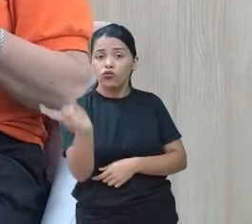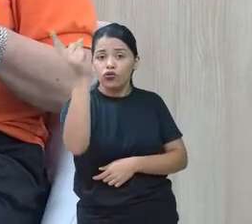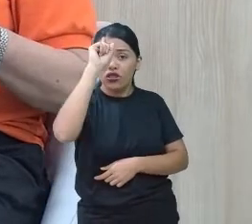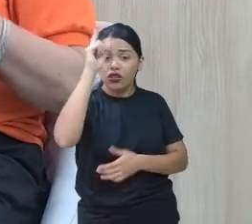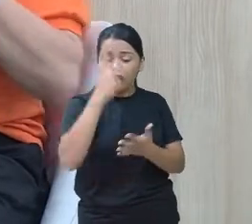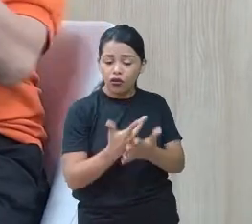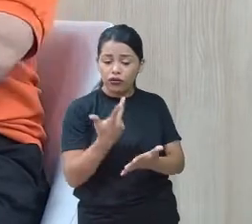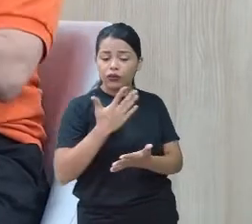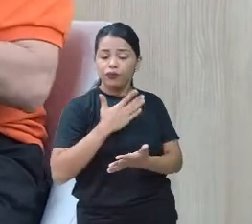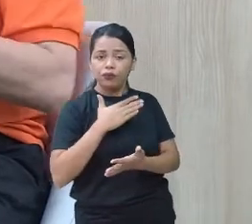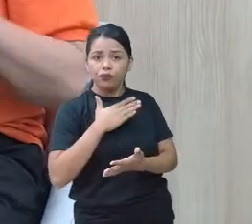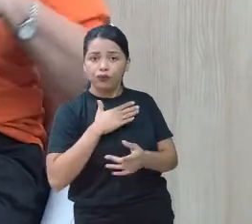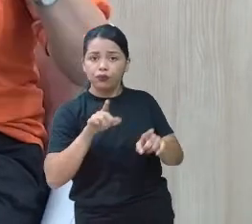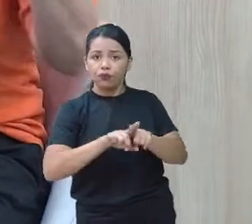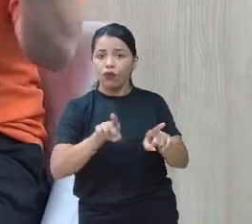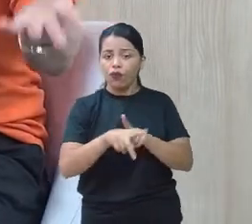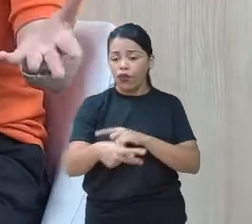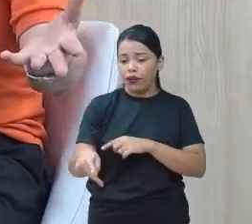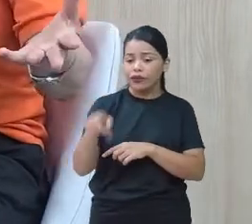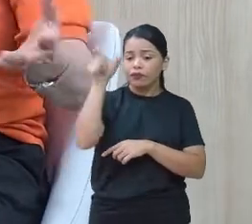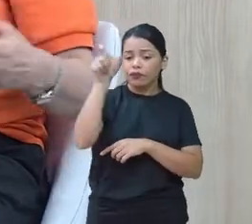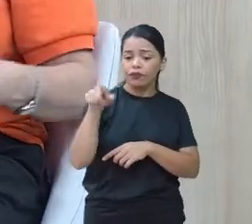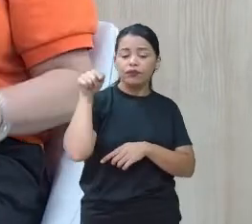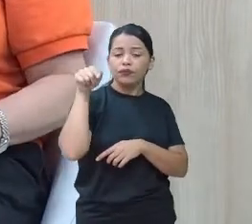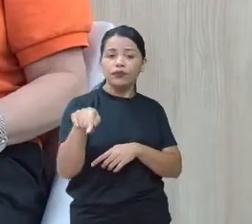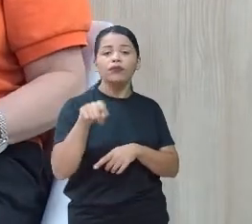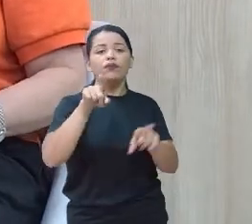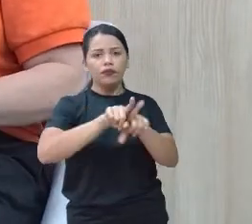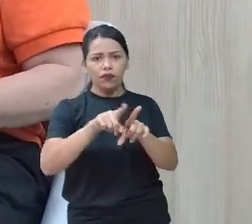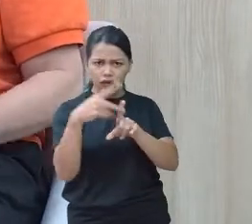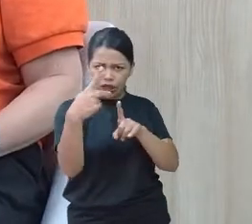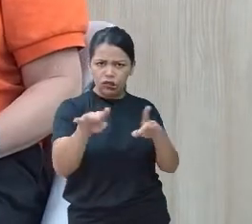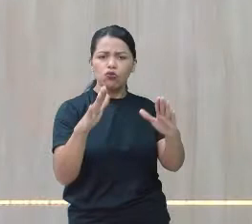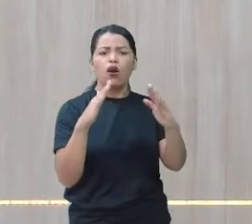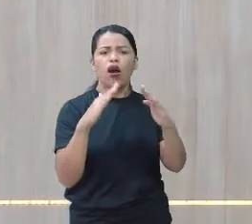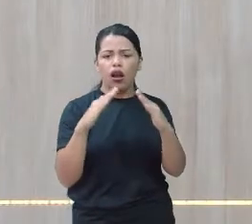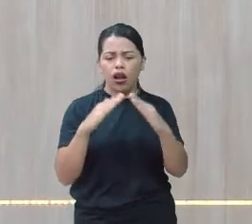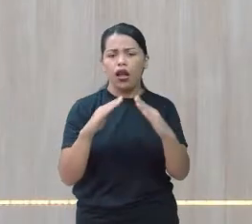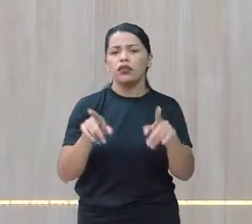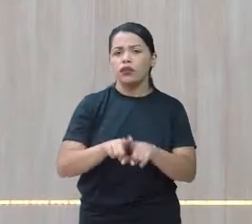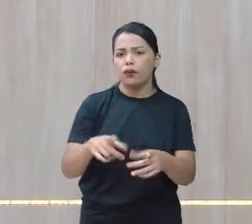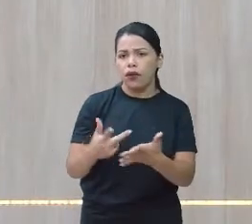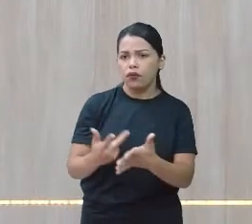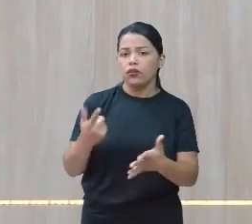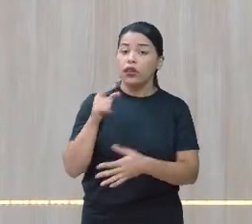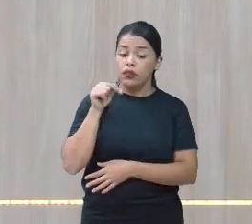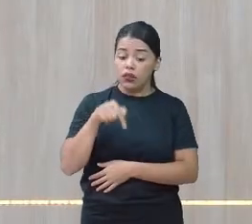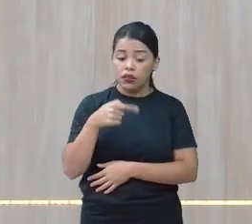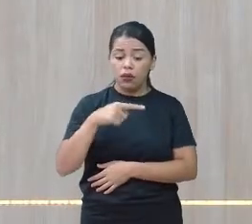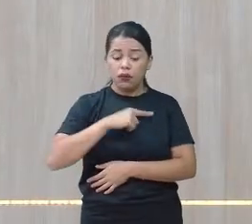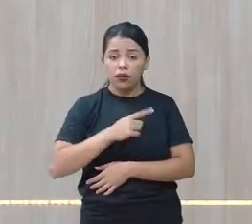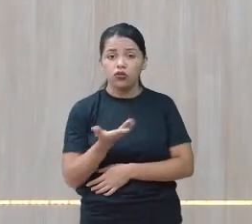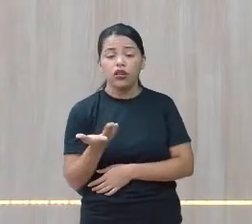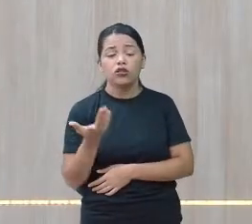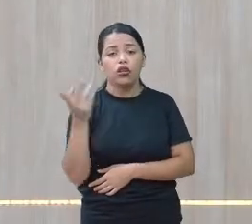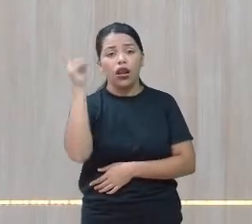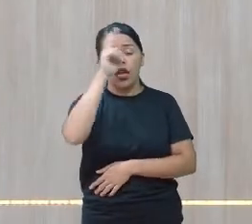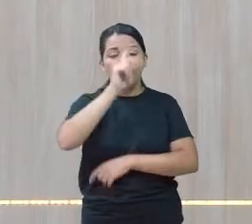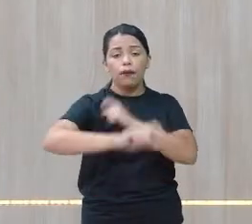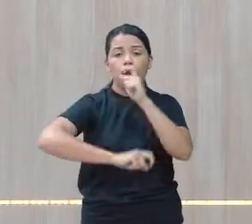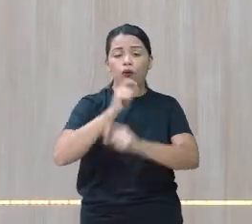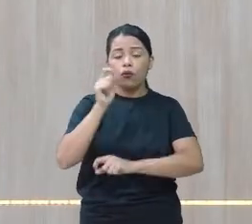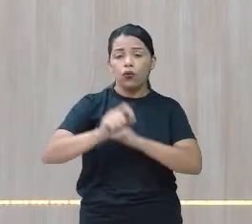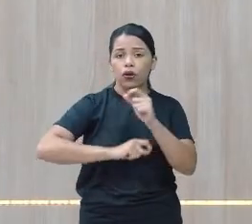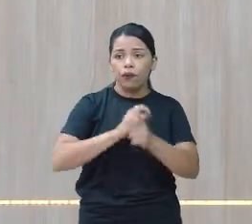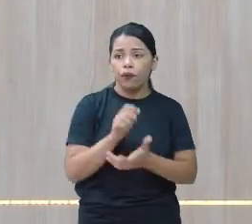acontece comigo, com a professora Isabel e também na casa de vocês. Pois é, isso é para a gente lembrar a questão